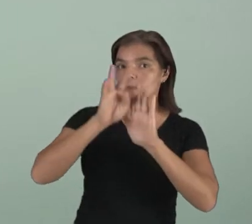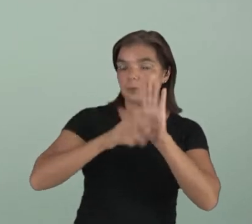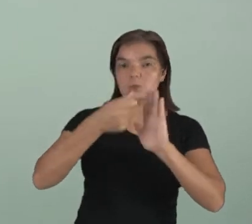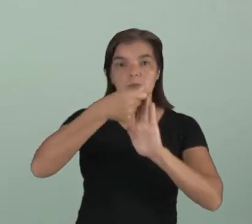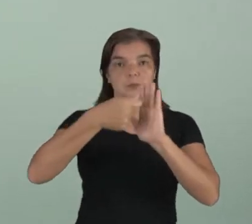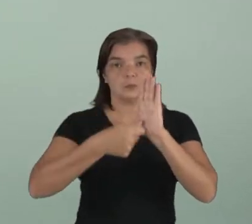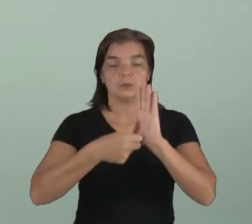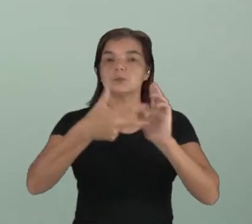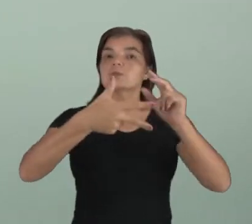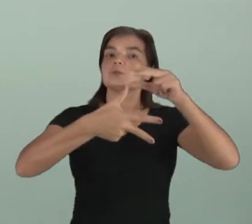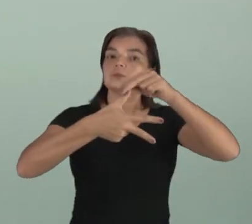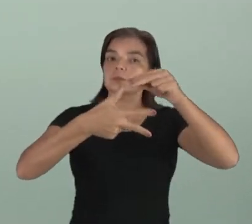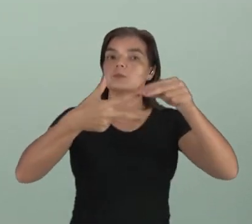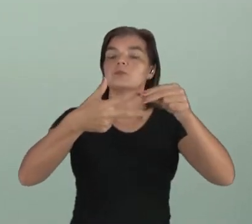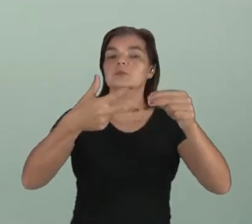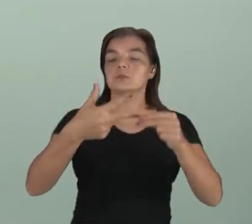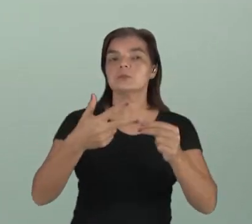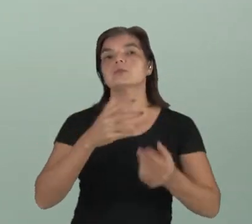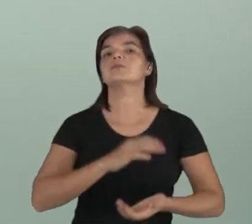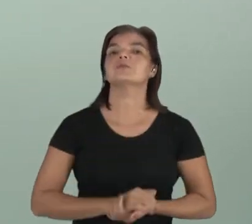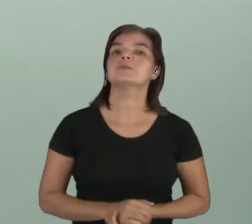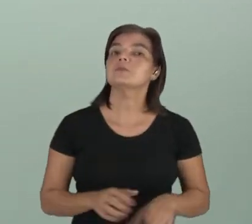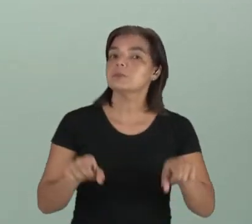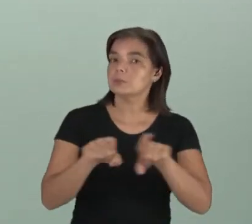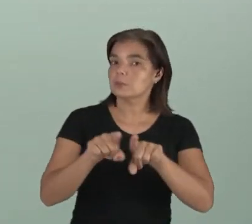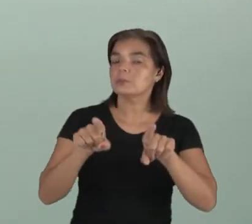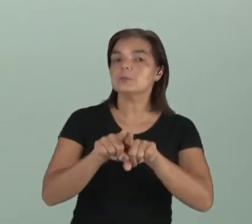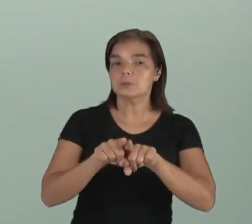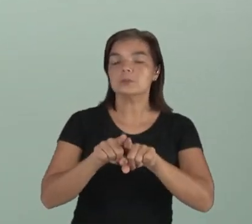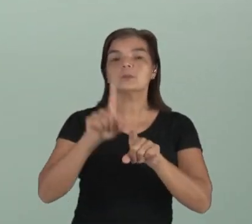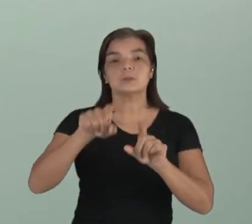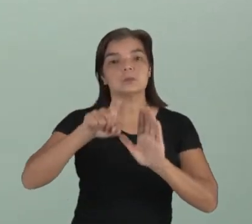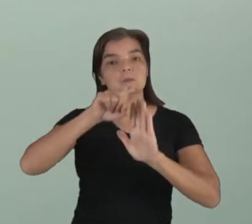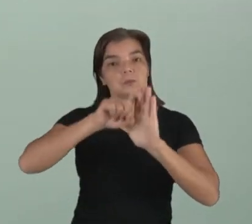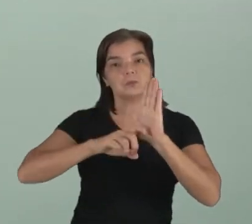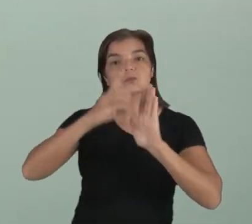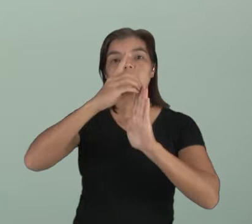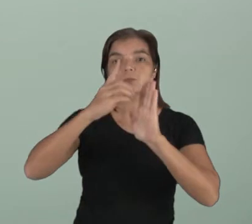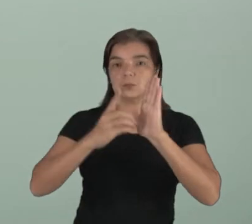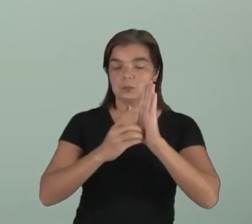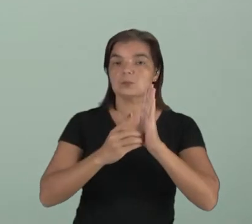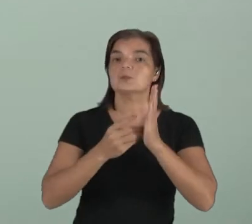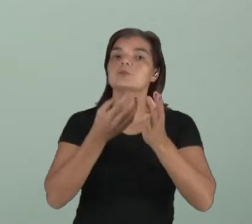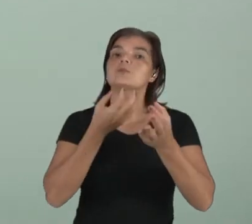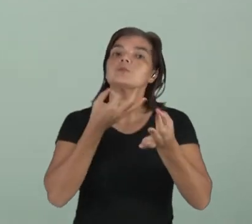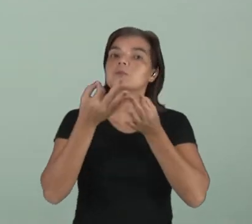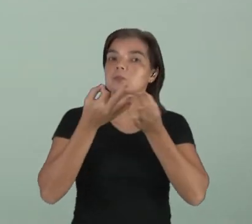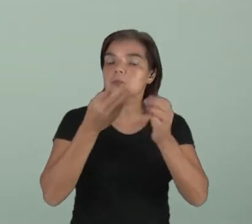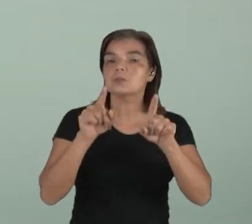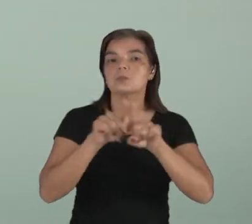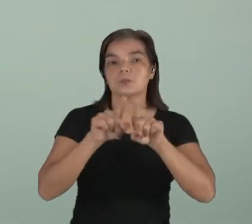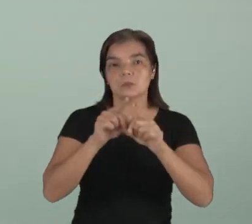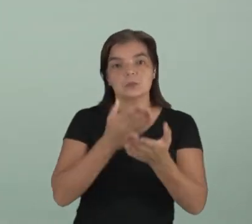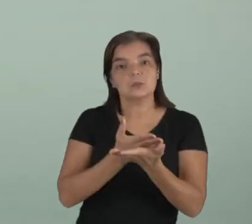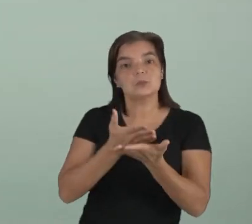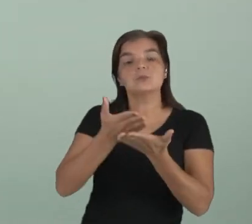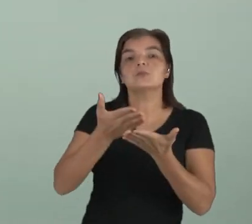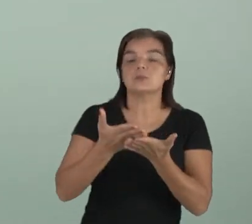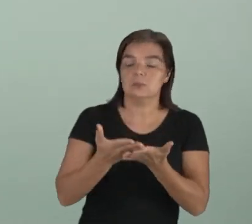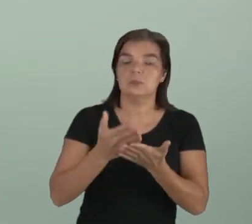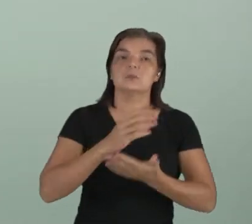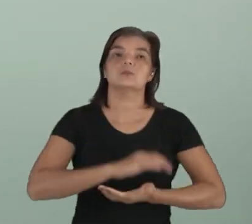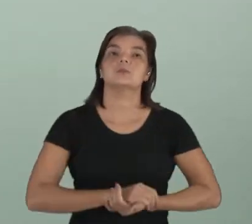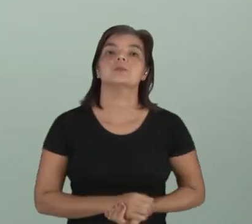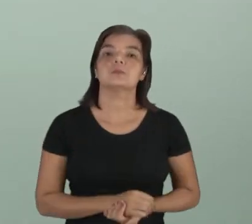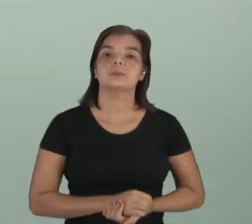redação do Enem, que também é dissertativo argumentativo, mas tem algumas diferenças. Para a gente iniciar,